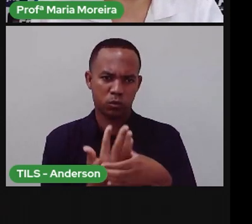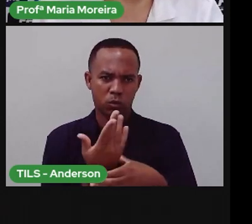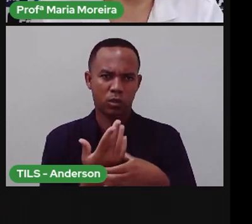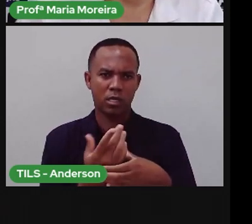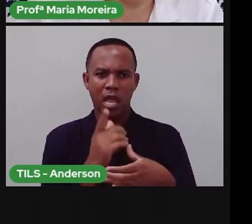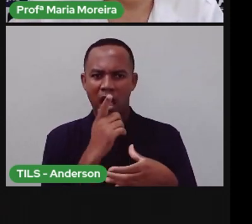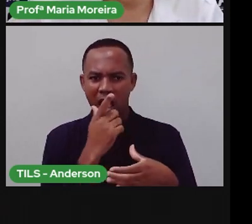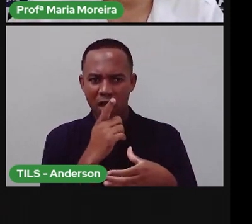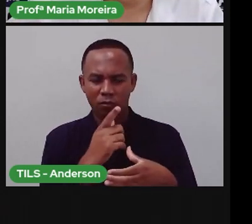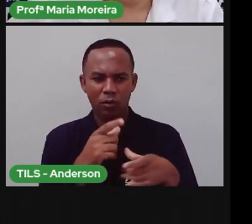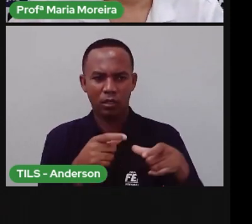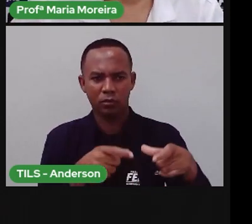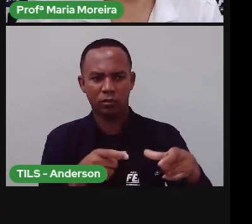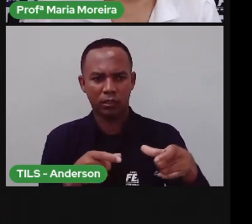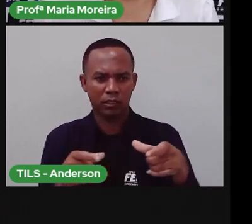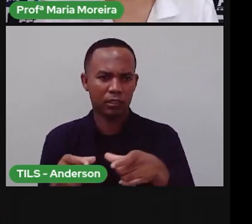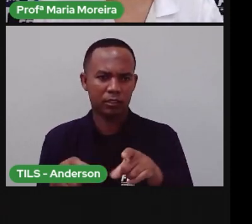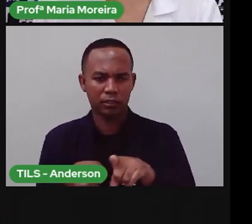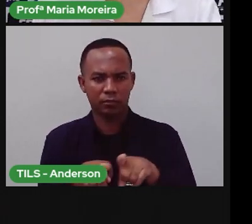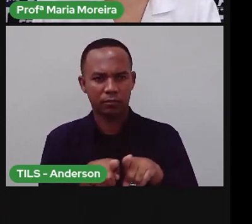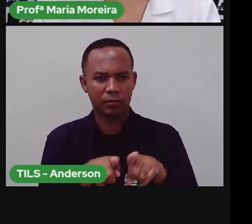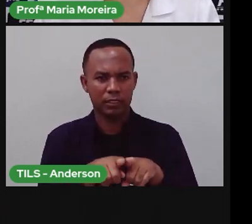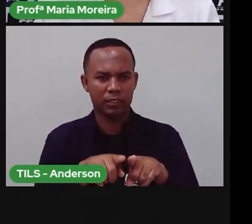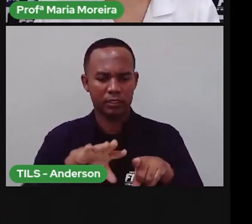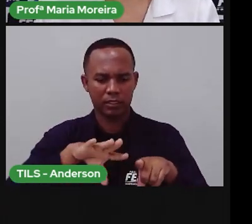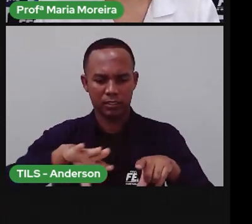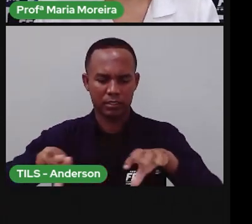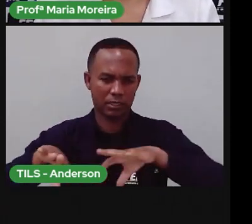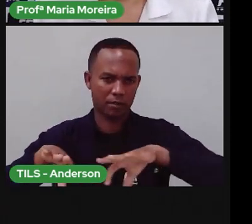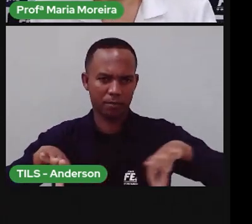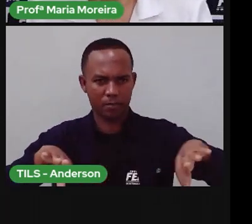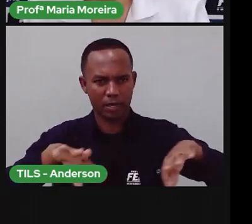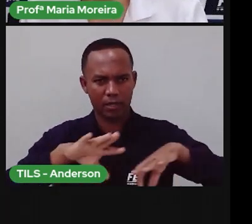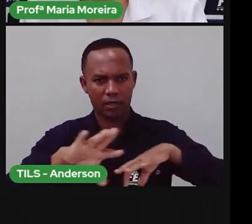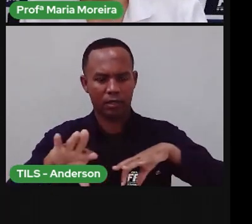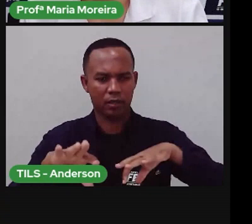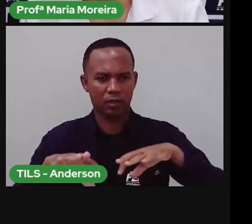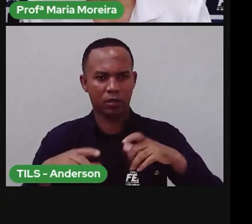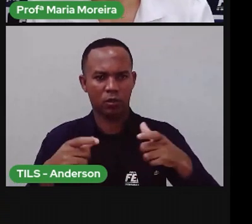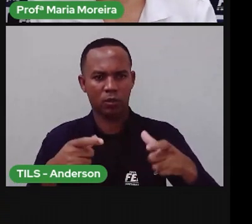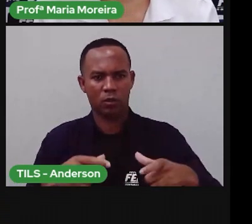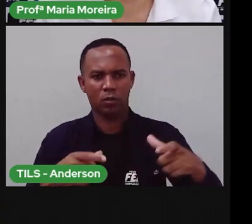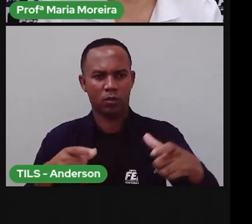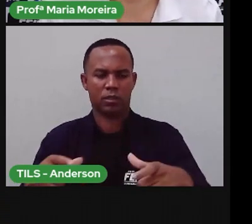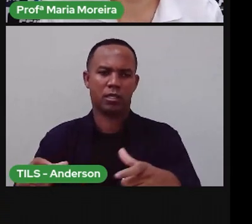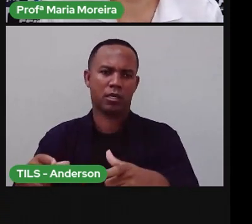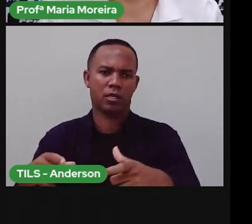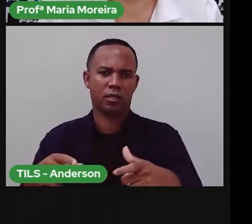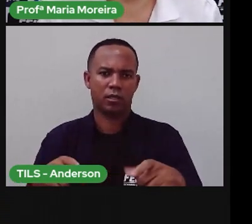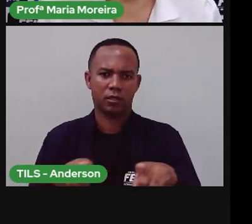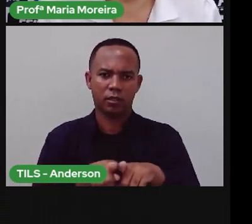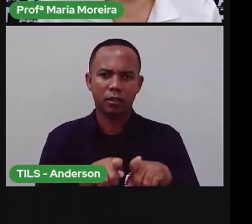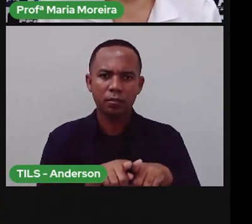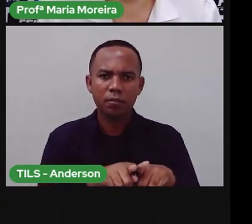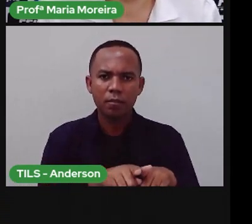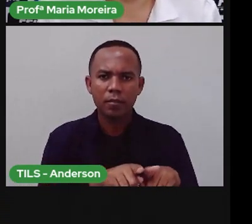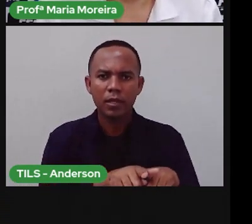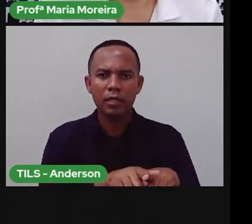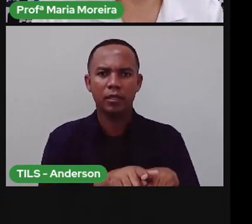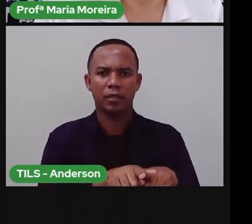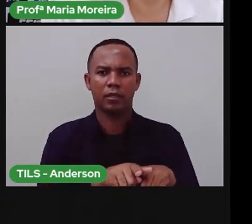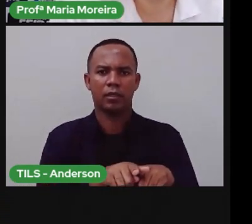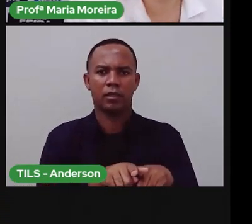das águas dos oceanos. E ele separa a Oceania, a Ásia e a costa oeste das Américas, não é